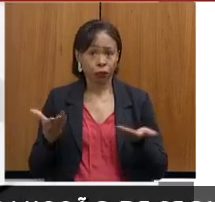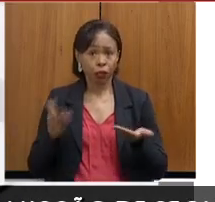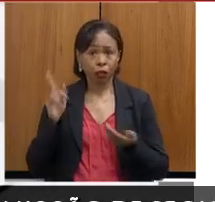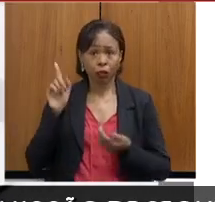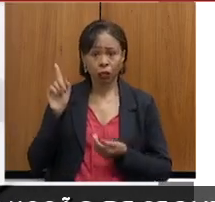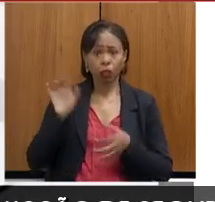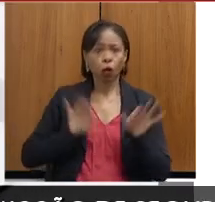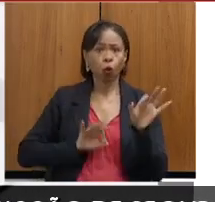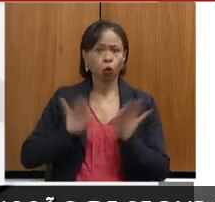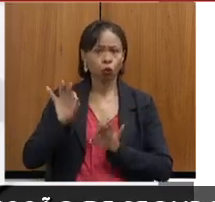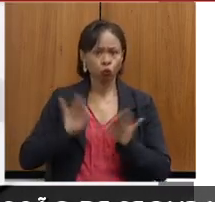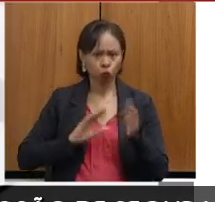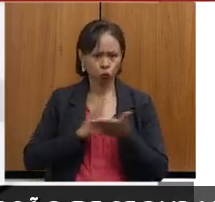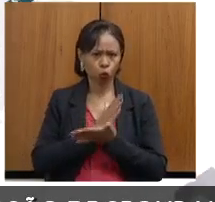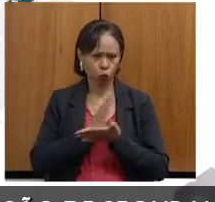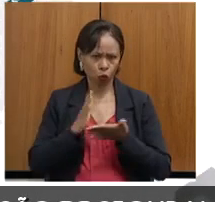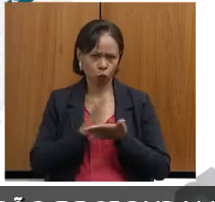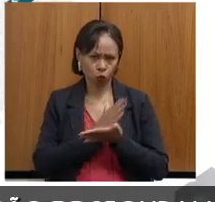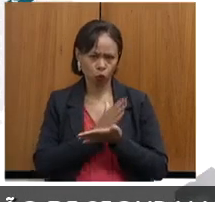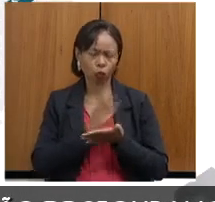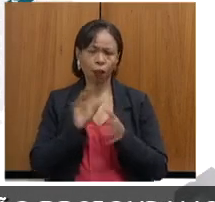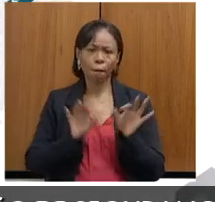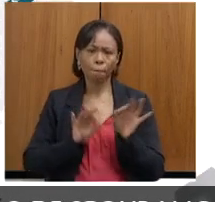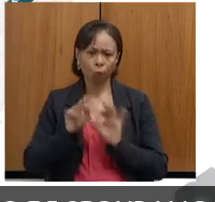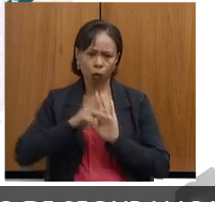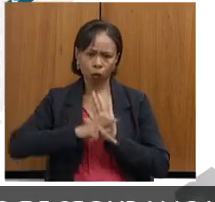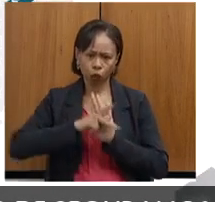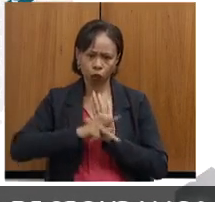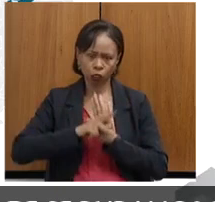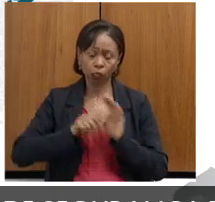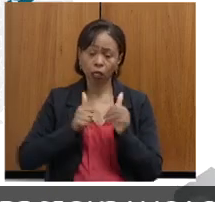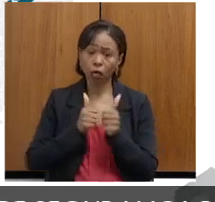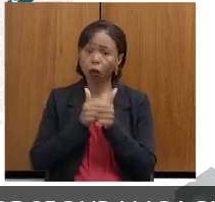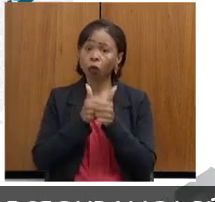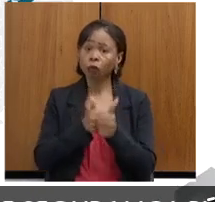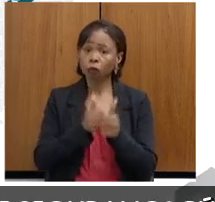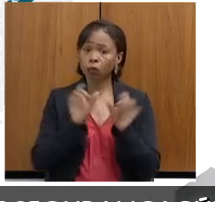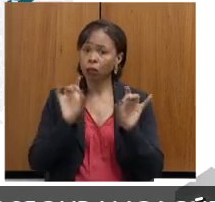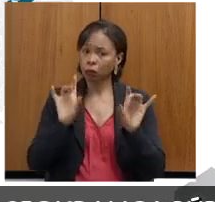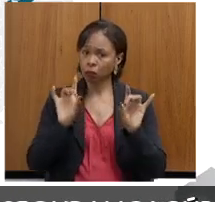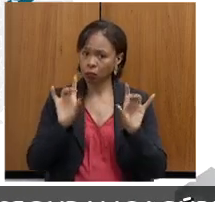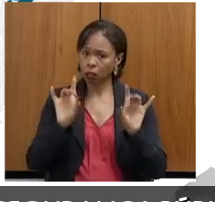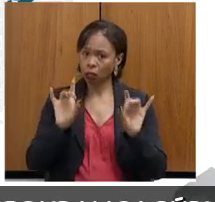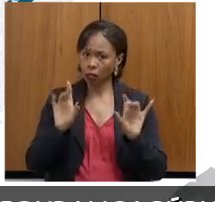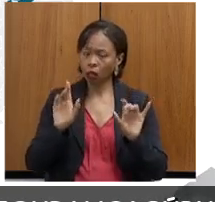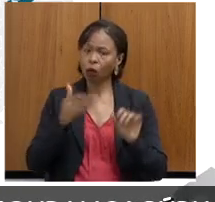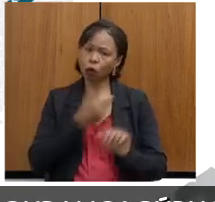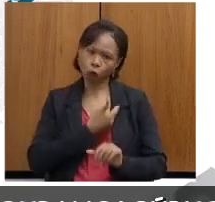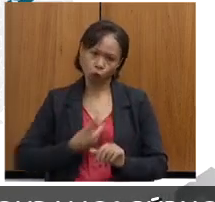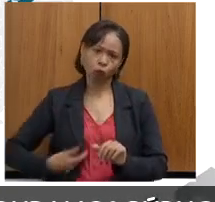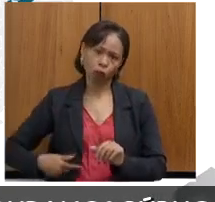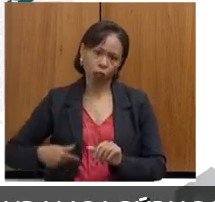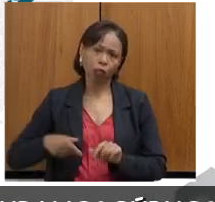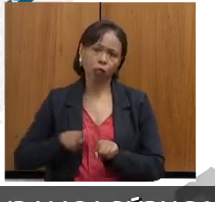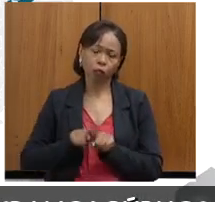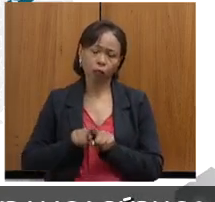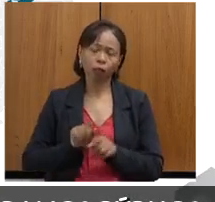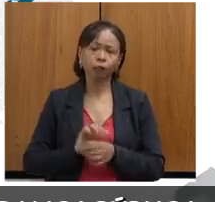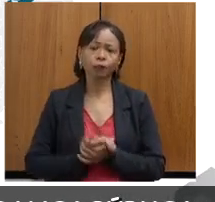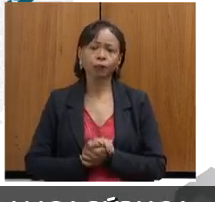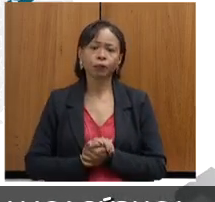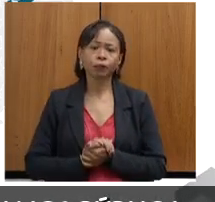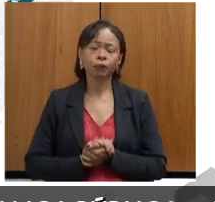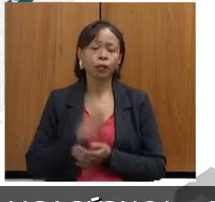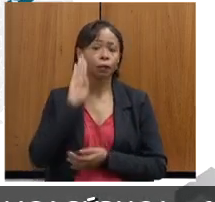alguns projetos eu não tinha acompanhamento especial inclusive pelo Governador e